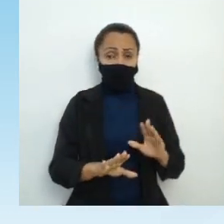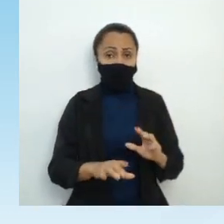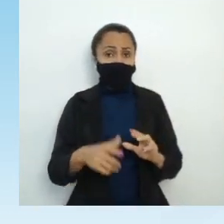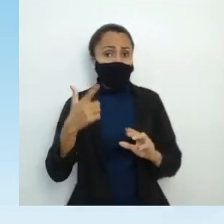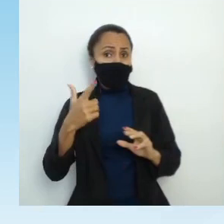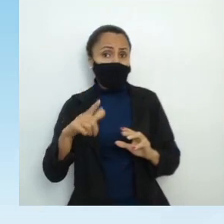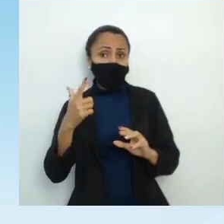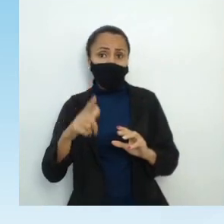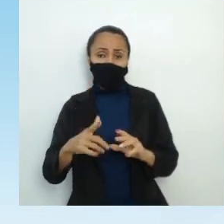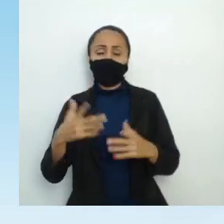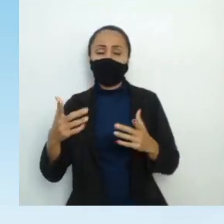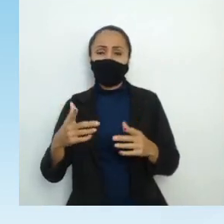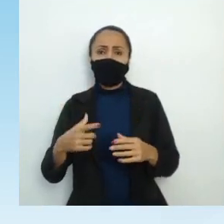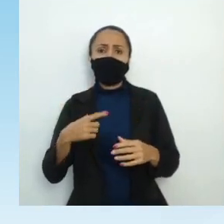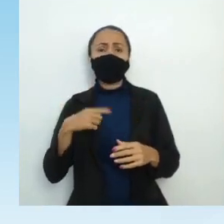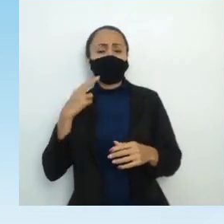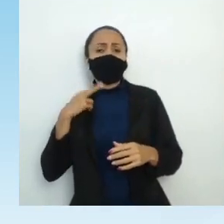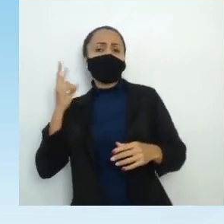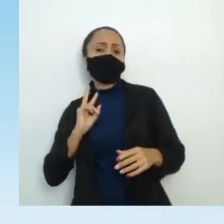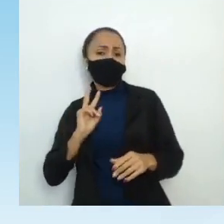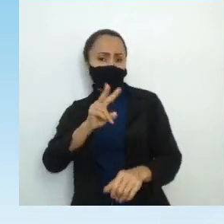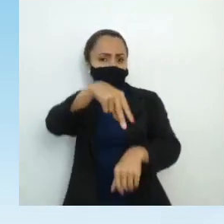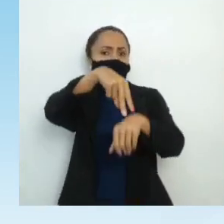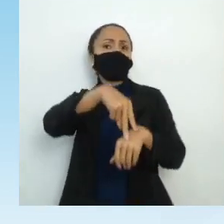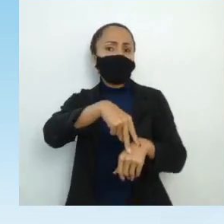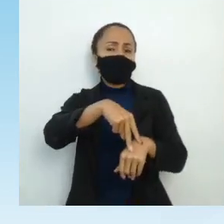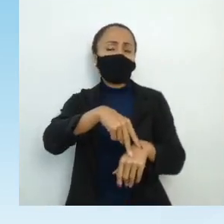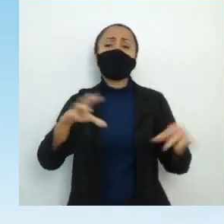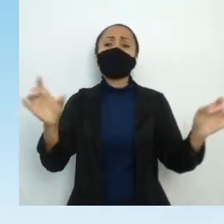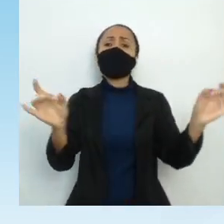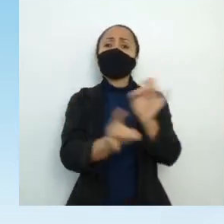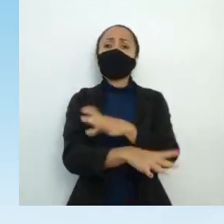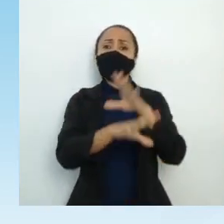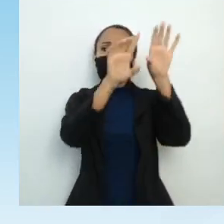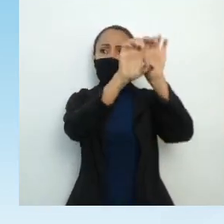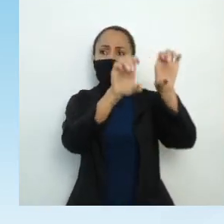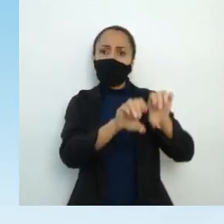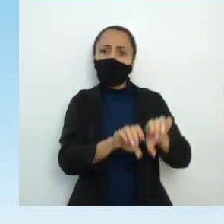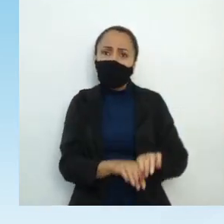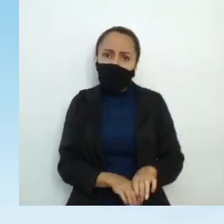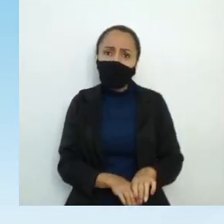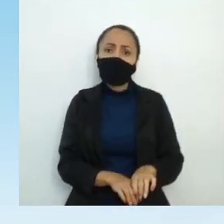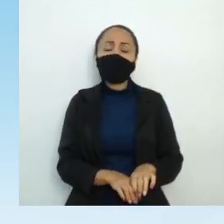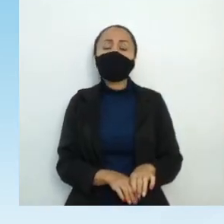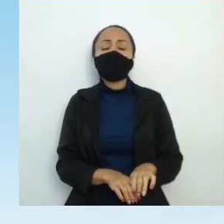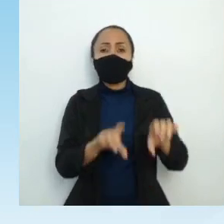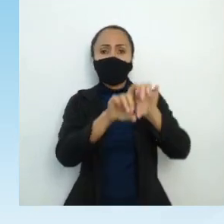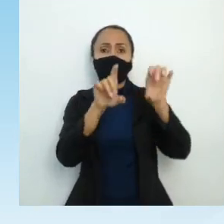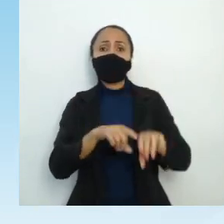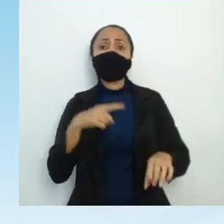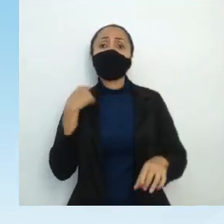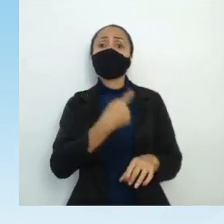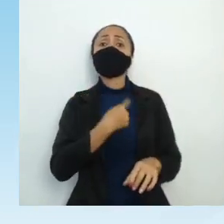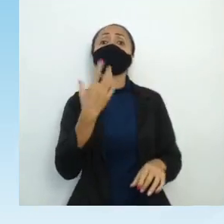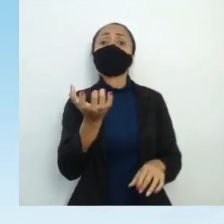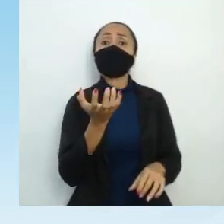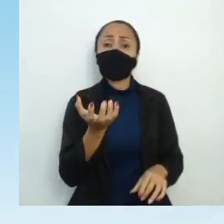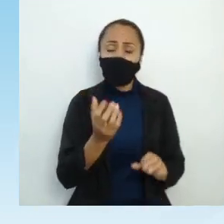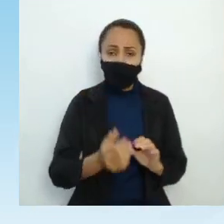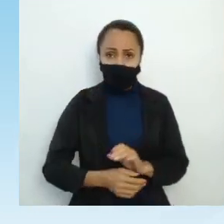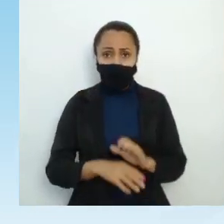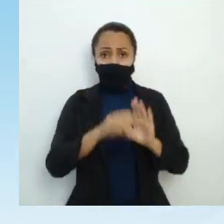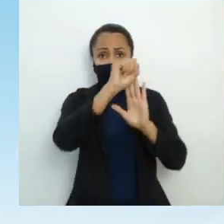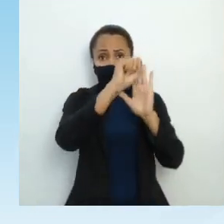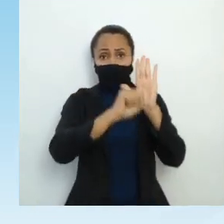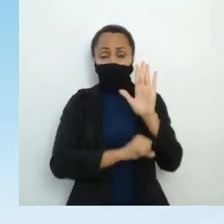manutenção não. A gente vai lá e a gente vai e encerra essas estruturas, a gente reestrutura da forma como a gente quer. Por isso o século XVIII,